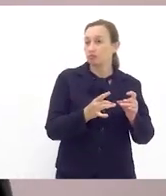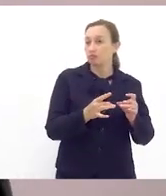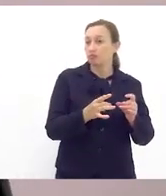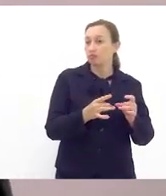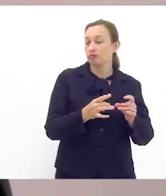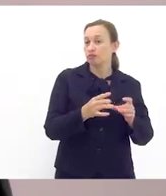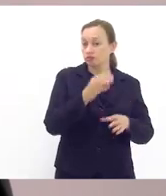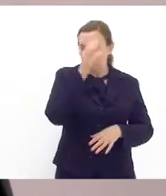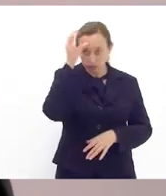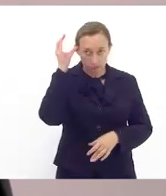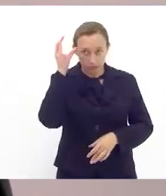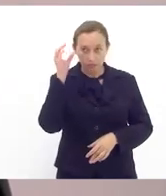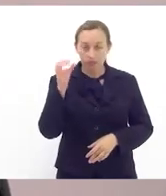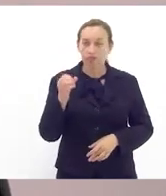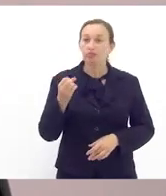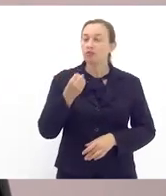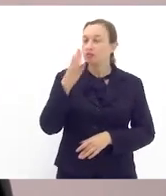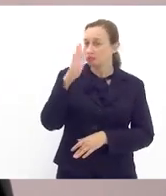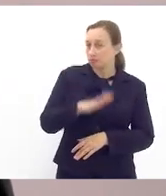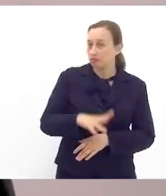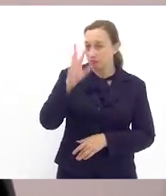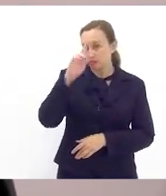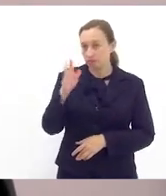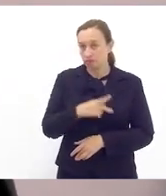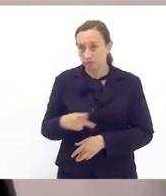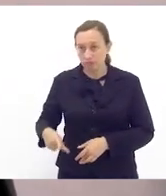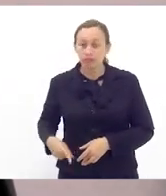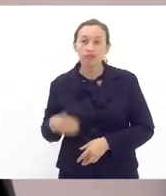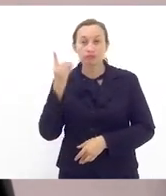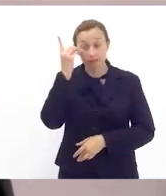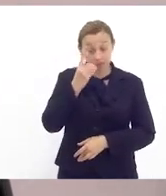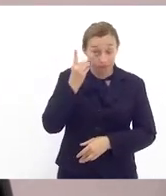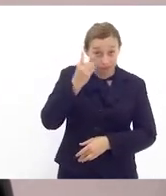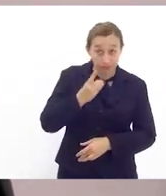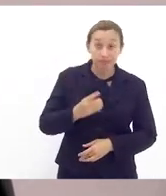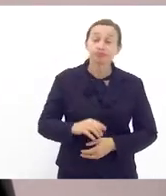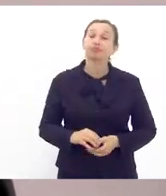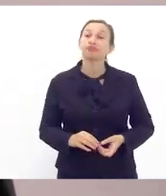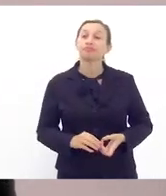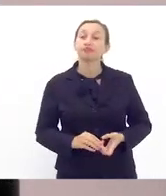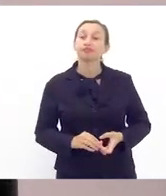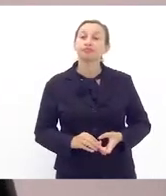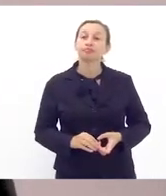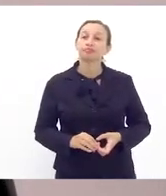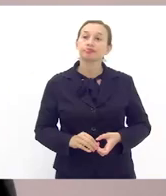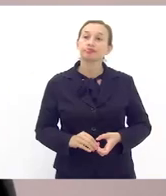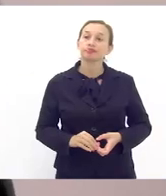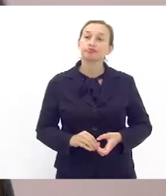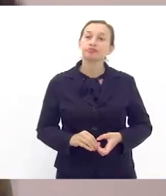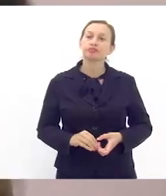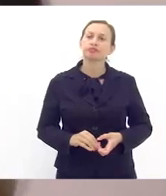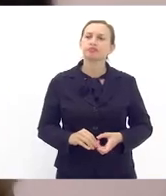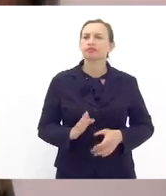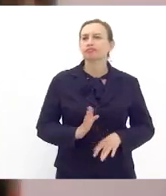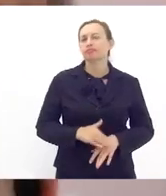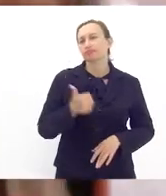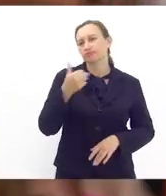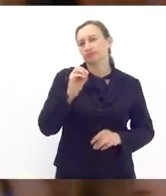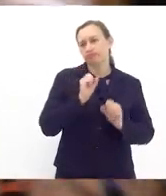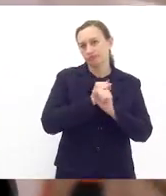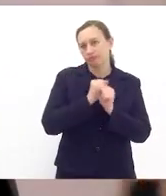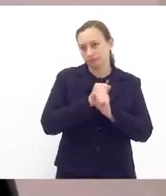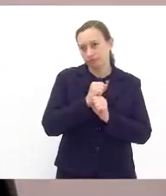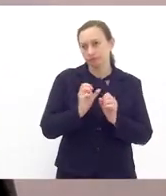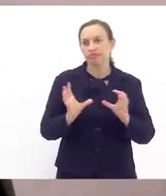uma boa tarde senhor presidente deputada eu sou membro a mais de 10 anos